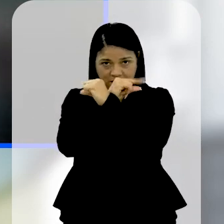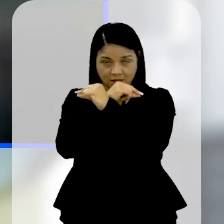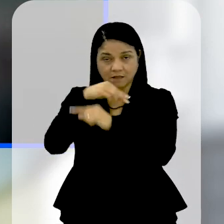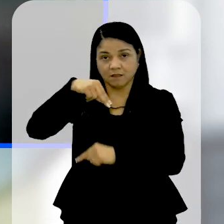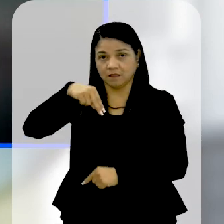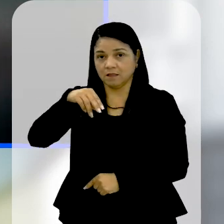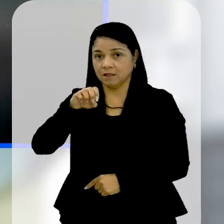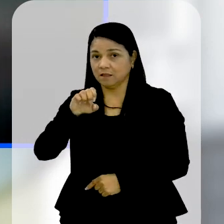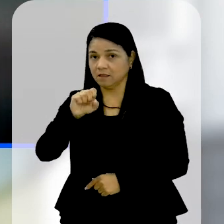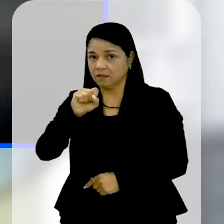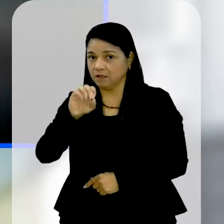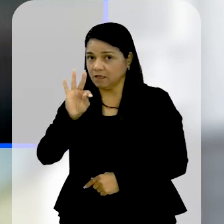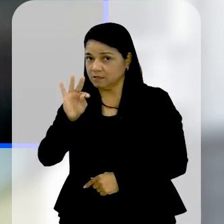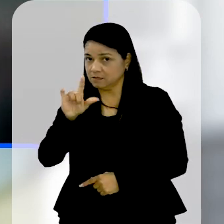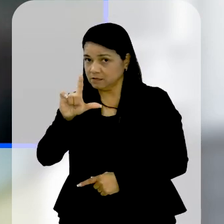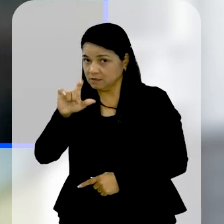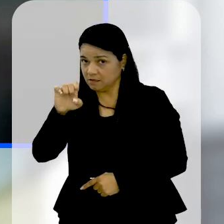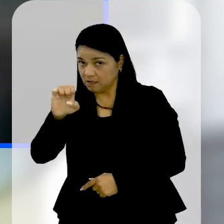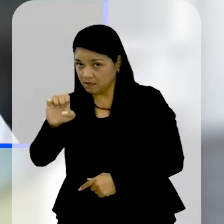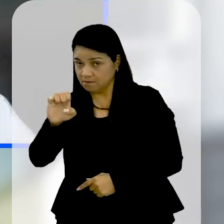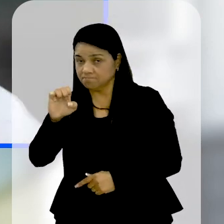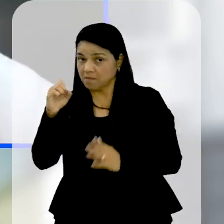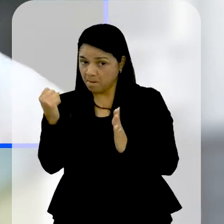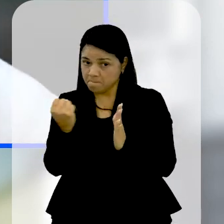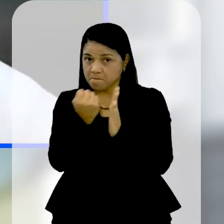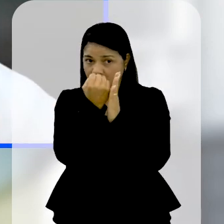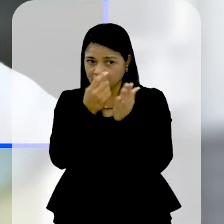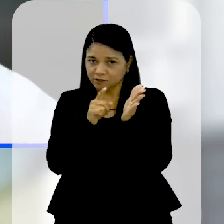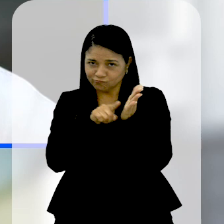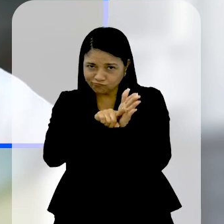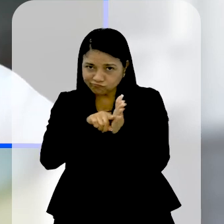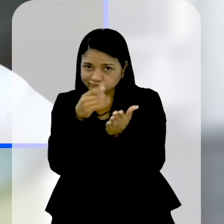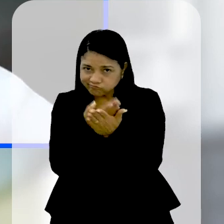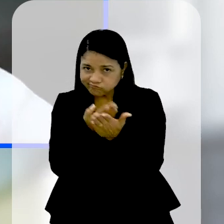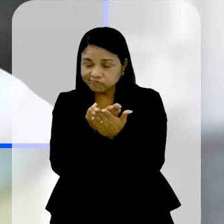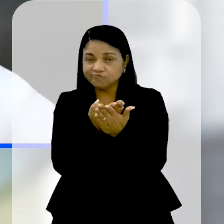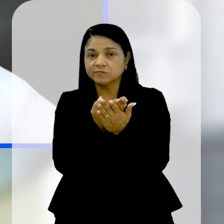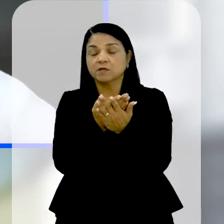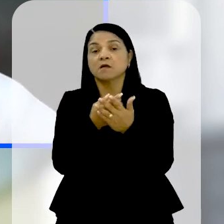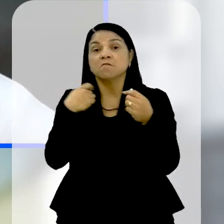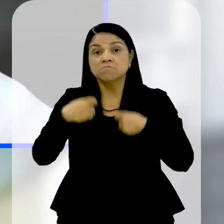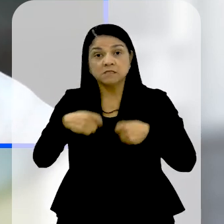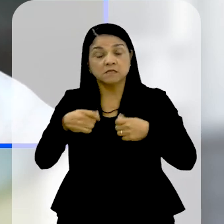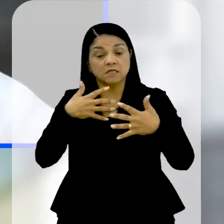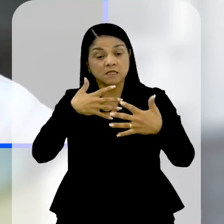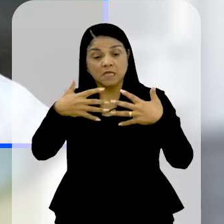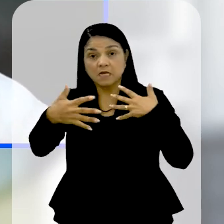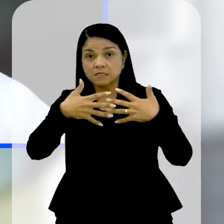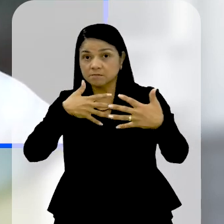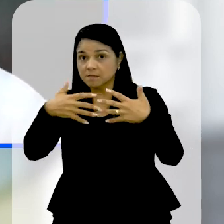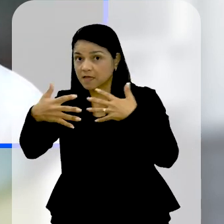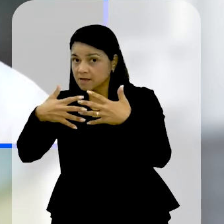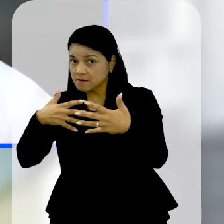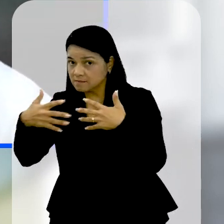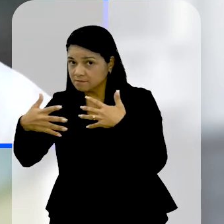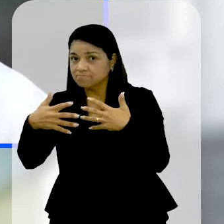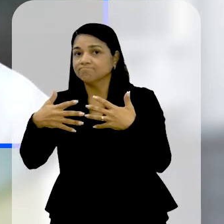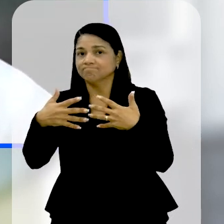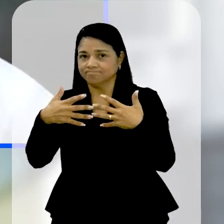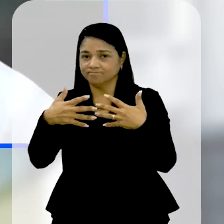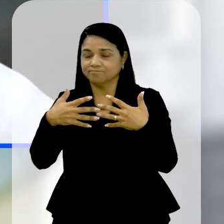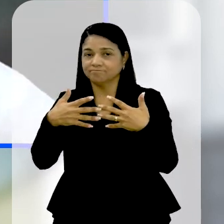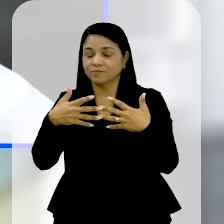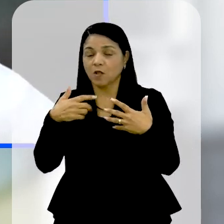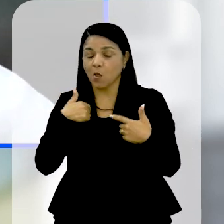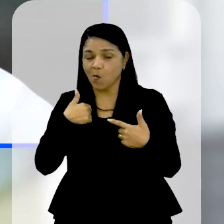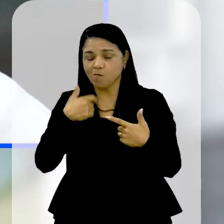foi, né, a marca do estudo, deveria ser mais transparente em relação a isso. E, assim,